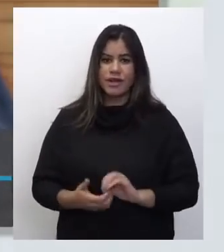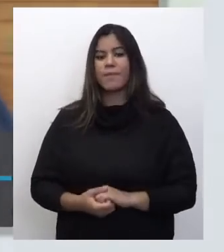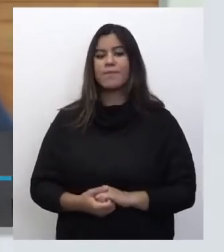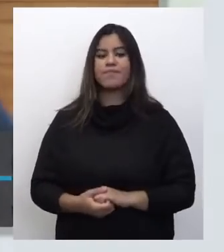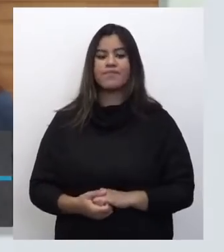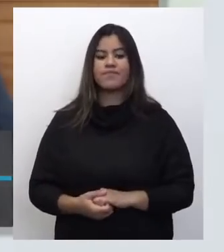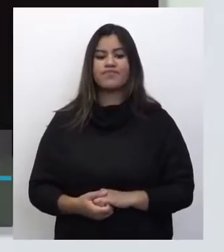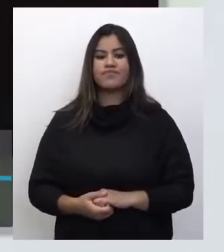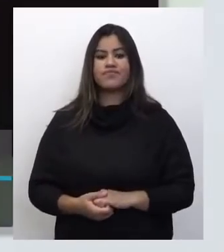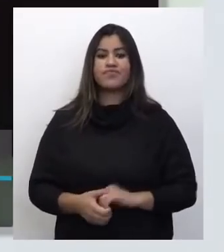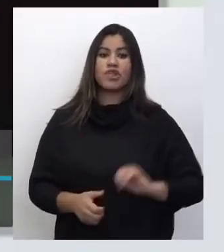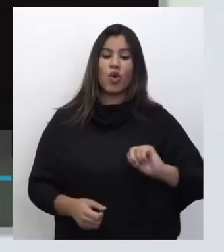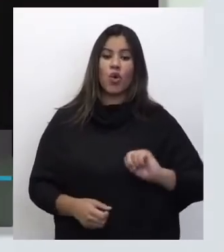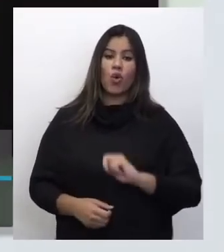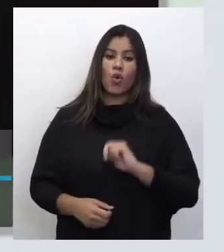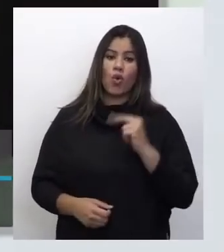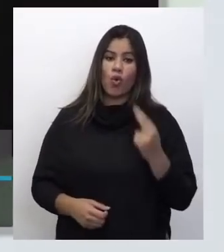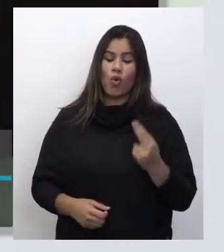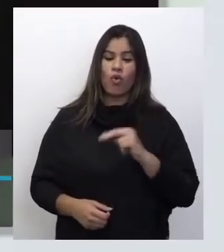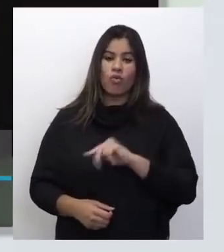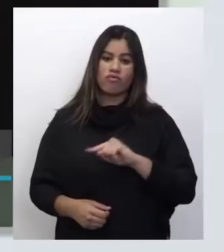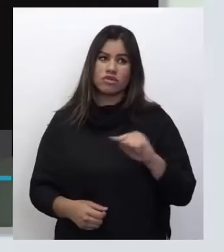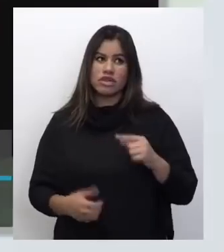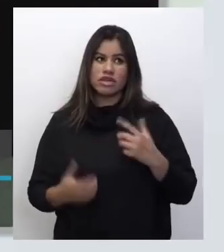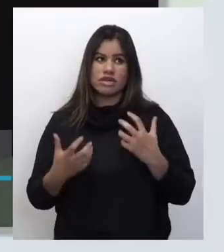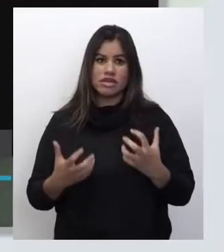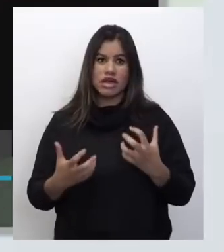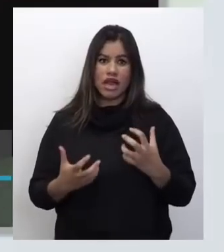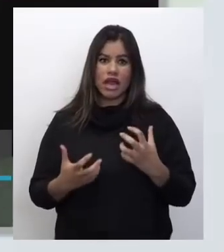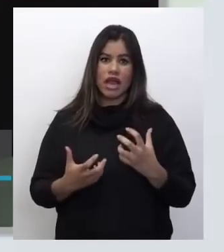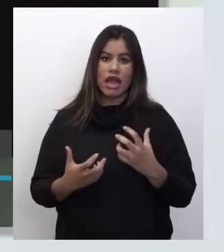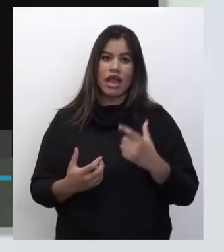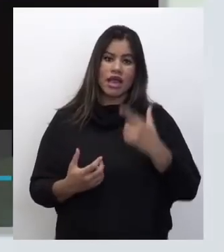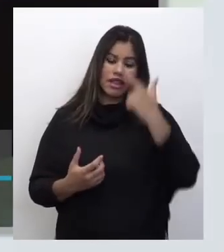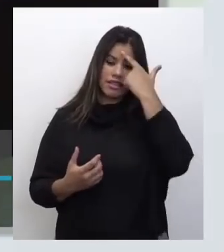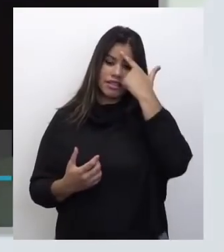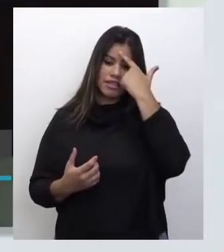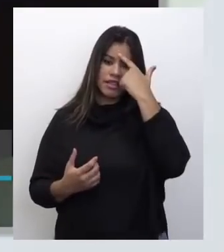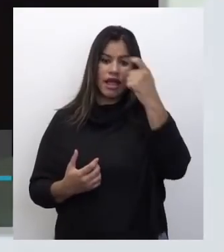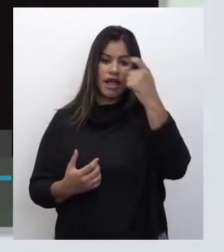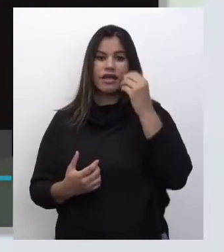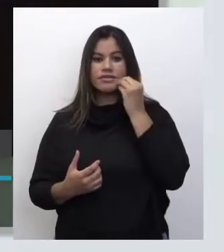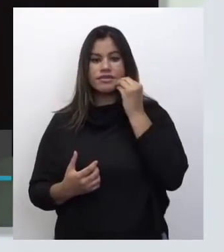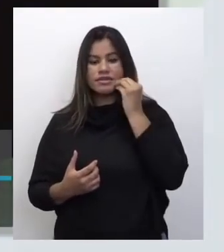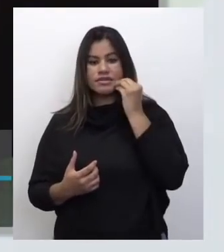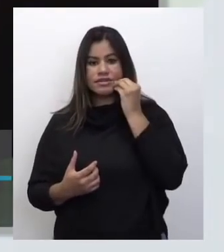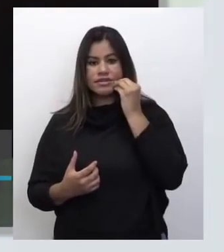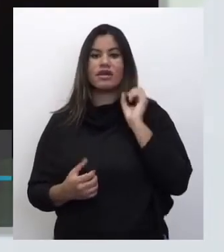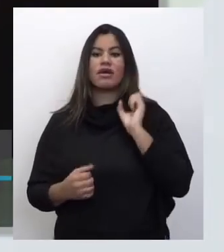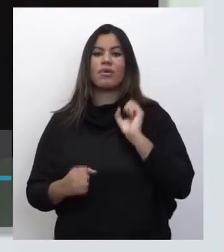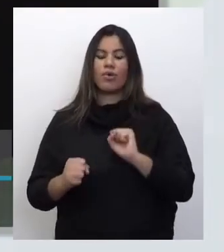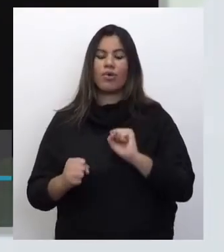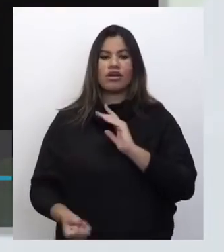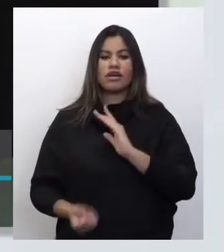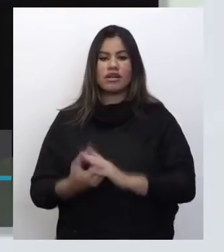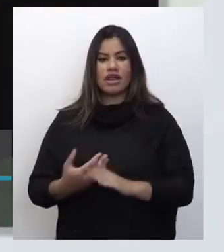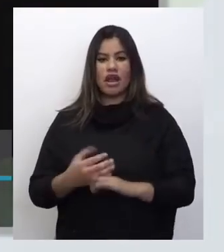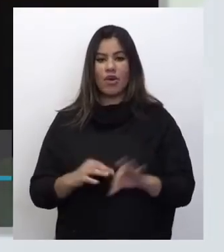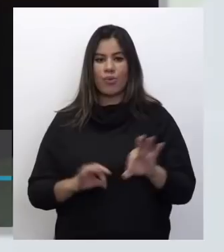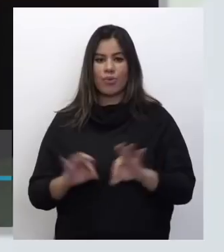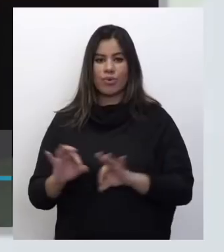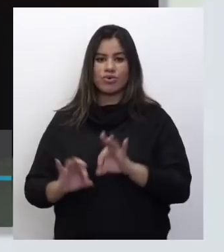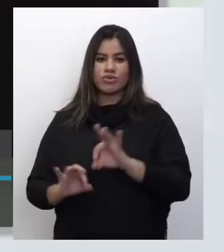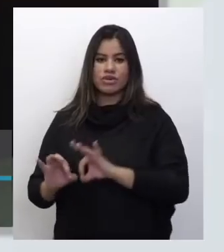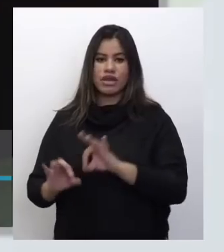Ou então, para você manifestar alguma ideia, você pode criar algum projeto explorando